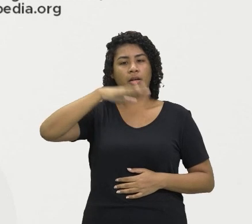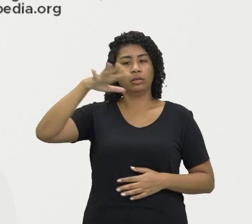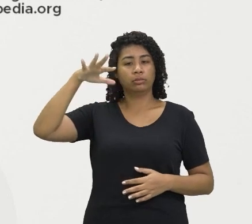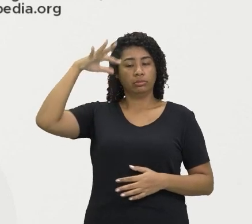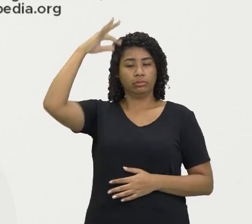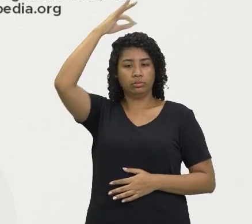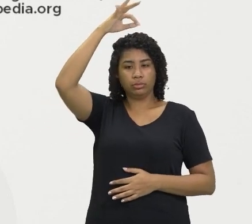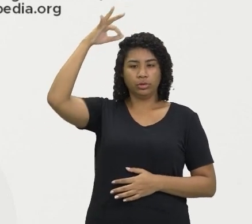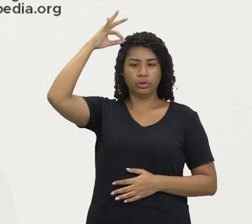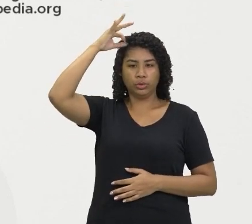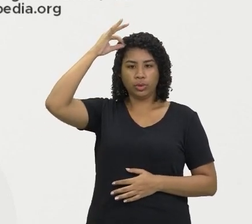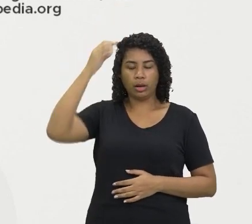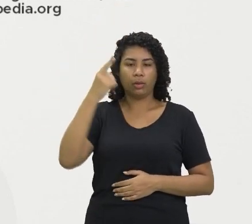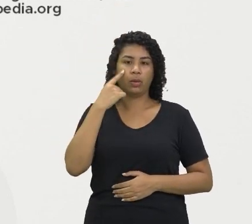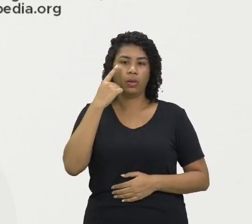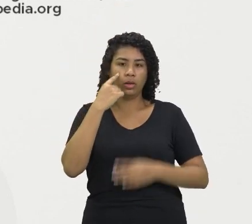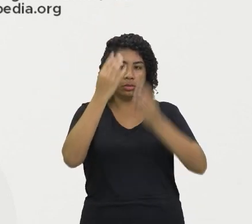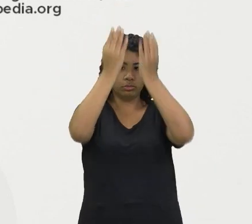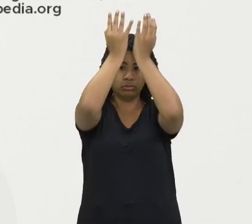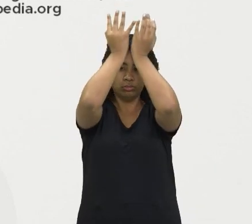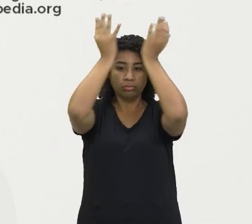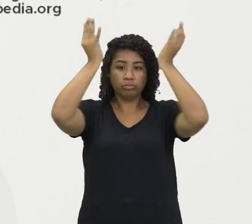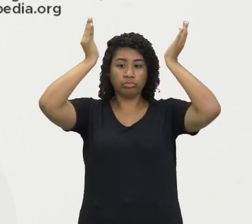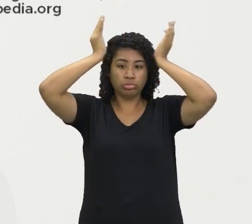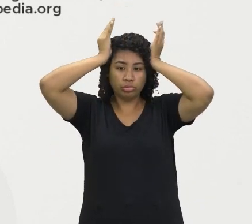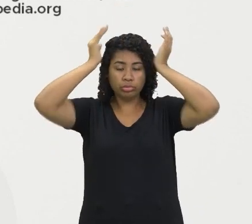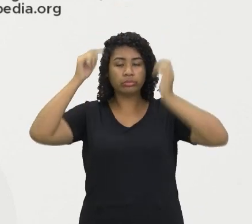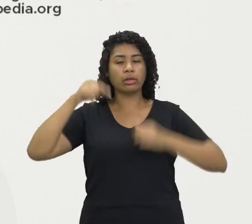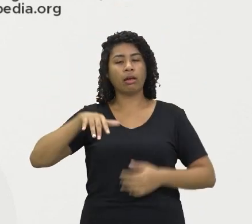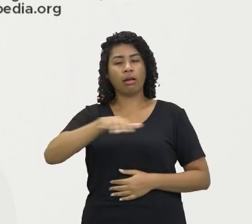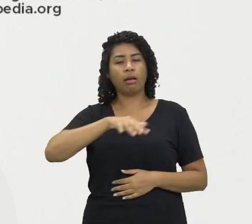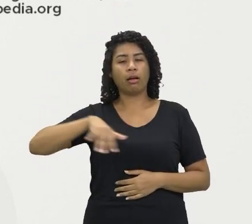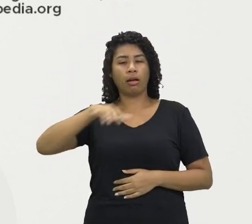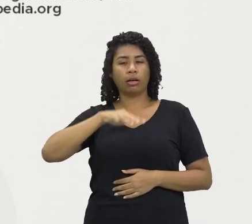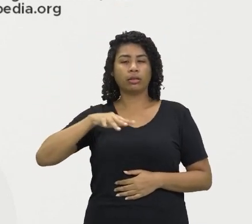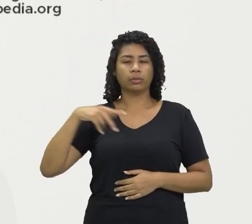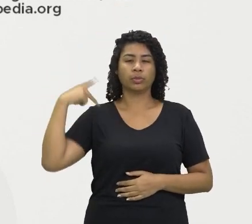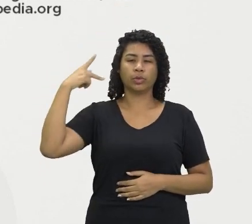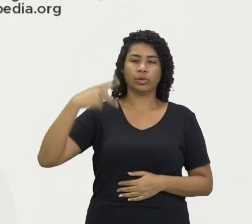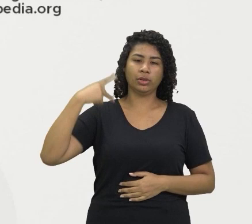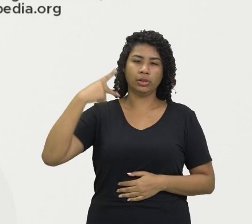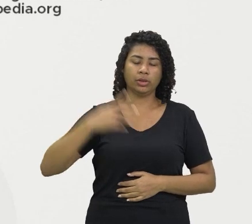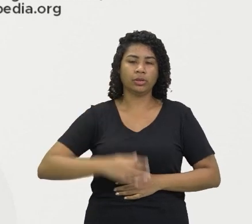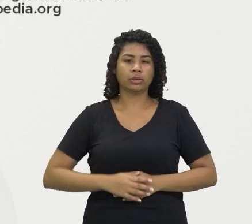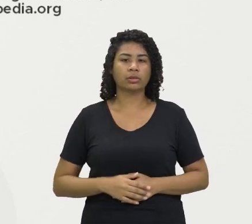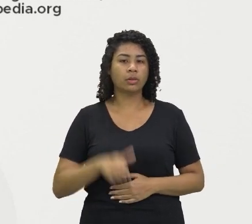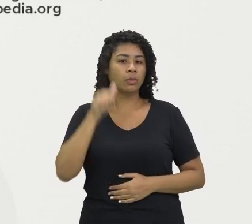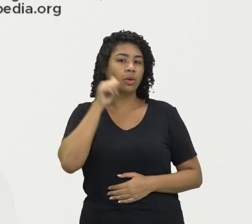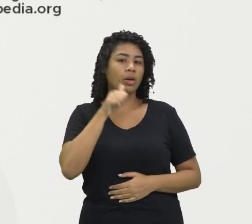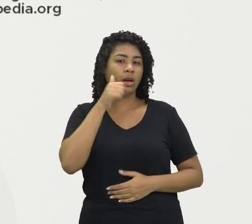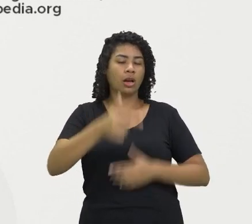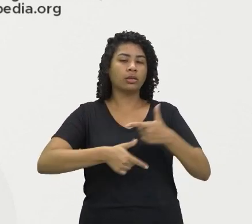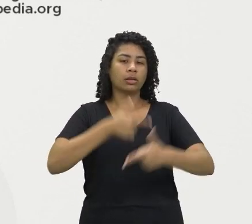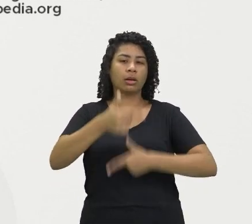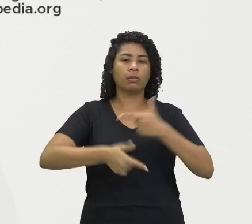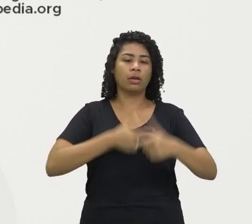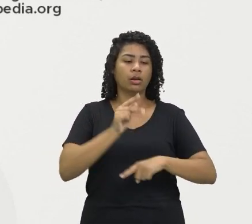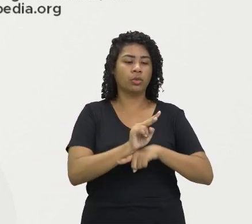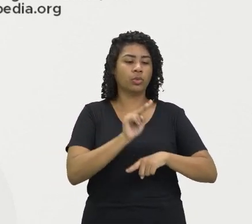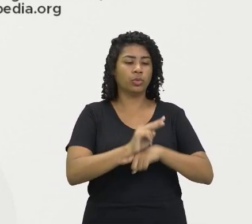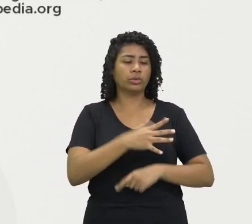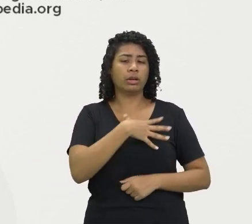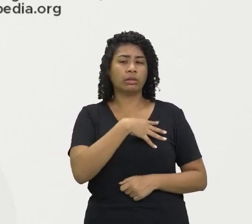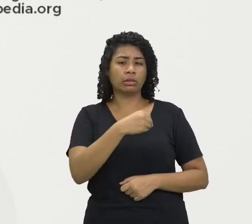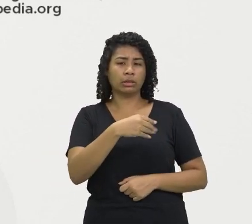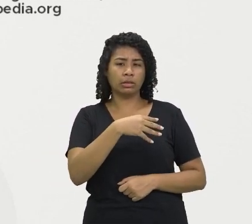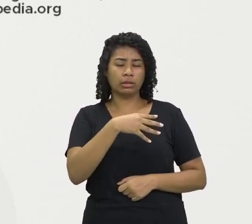cacique é aquele que, na verdade, trabalha a dimensão política. As mulheres que trabalham o cuidado com as crianças e, ao mesmo tempo,